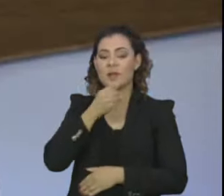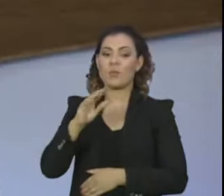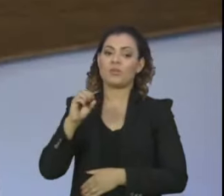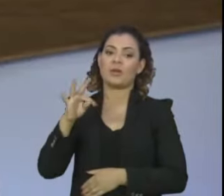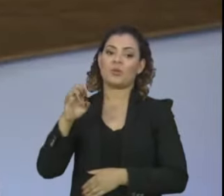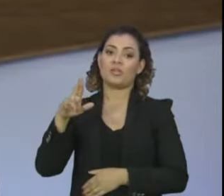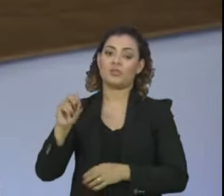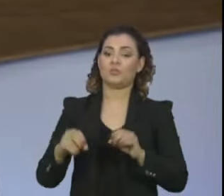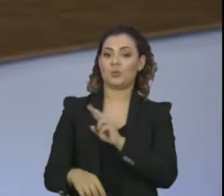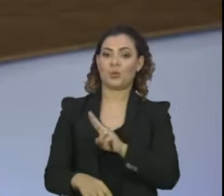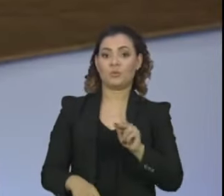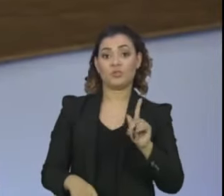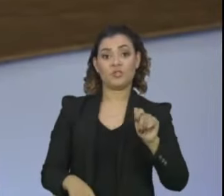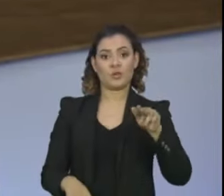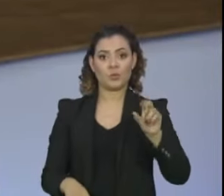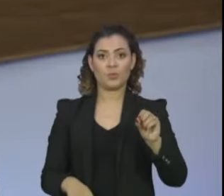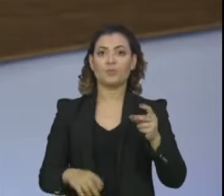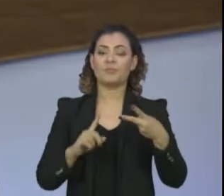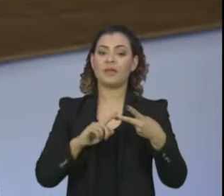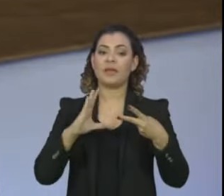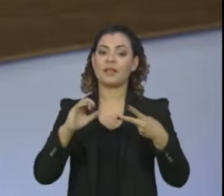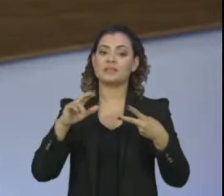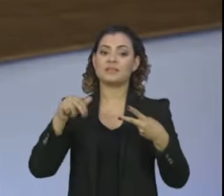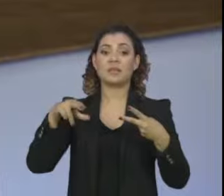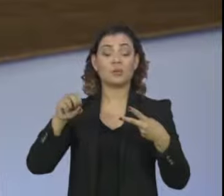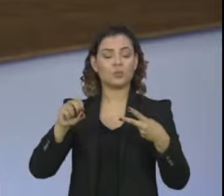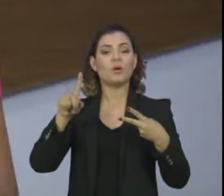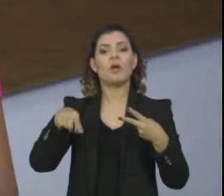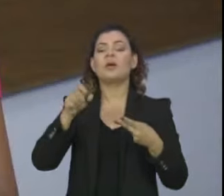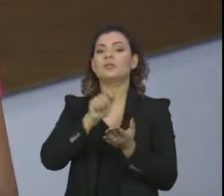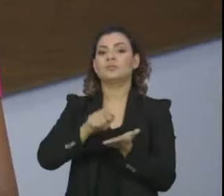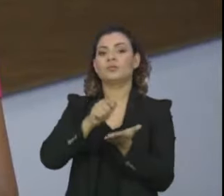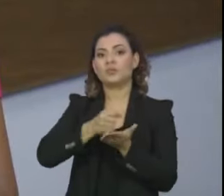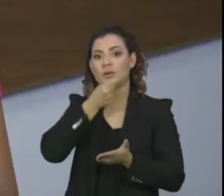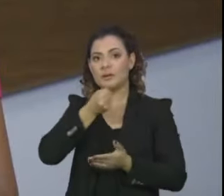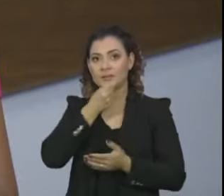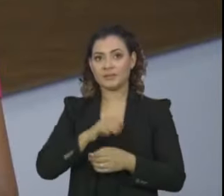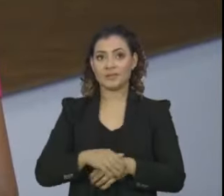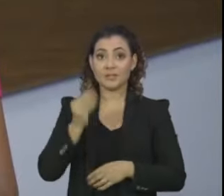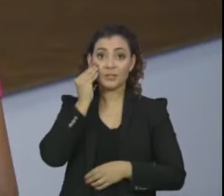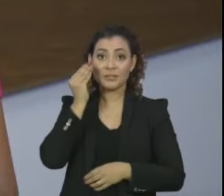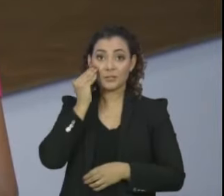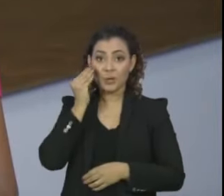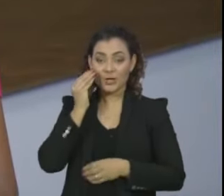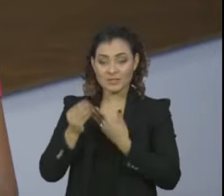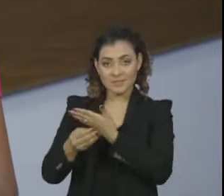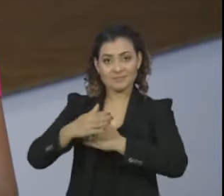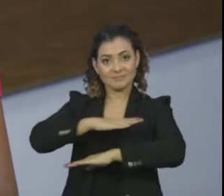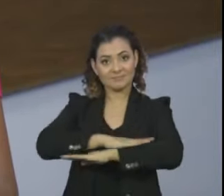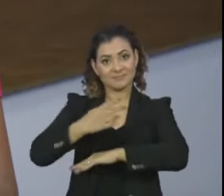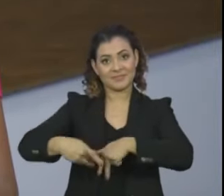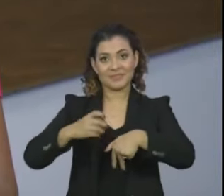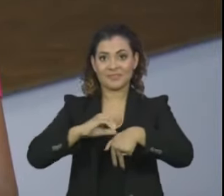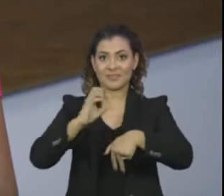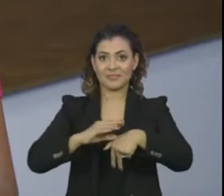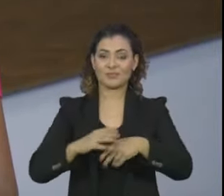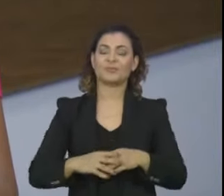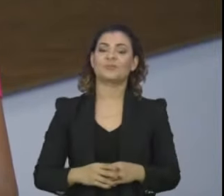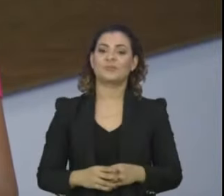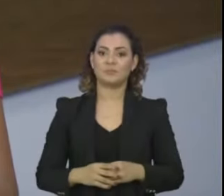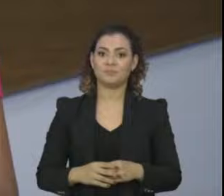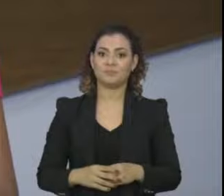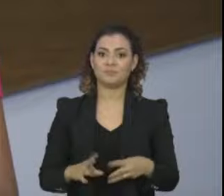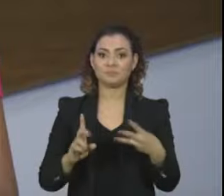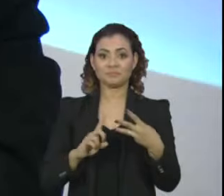Brasília Graciliano Rocha jornalista E editor Joyce Ribeiro apresentadora do Jornal da